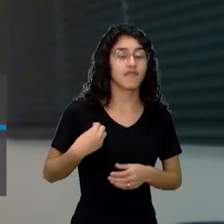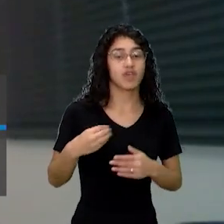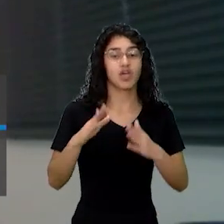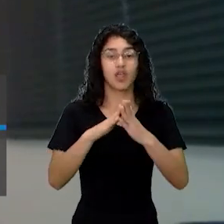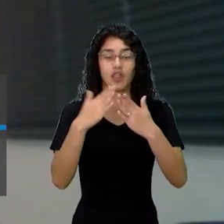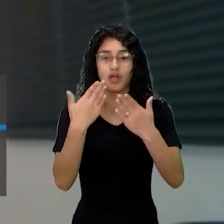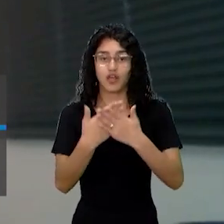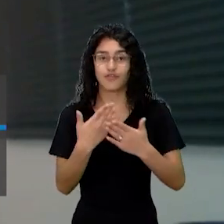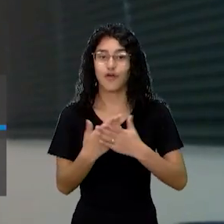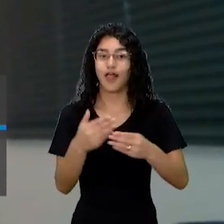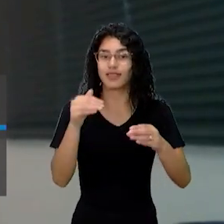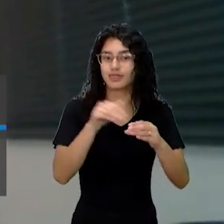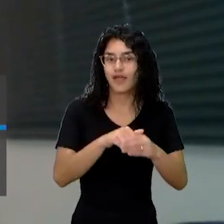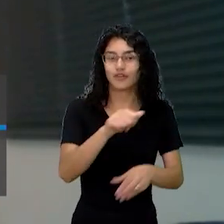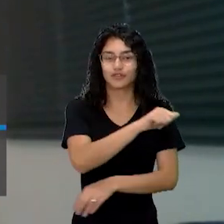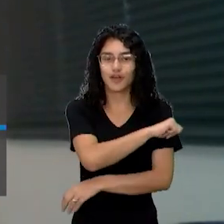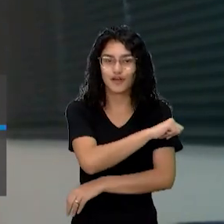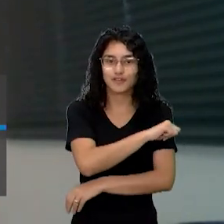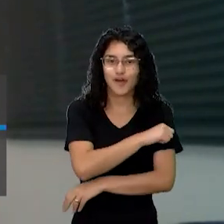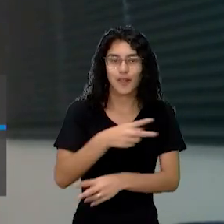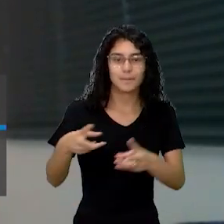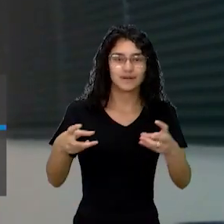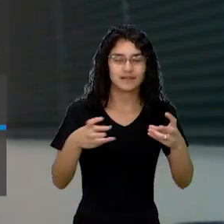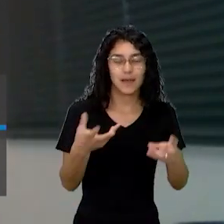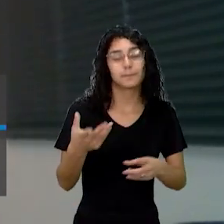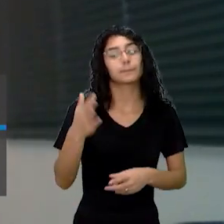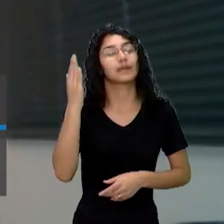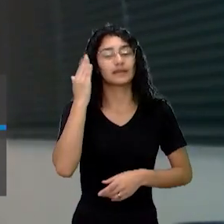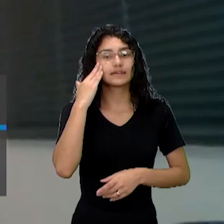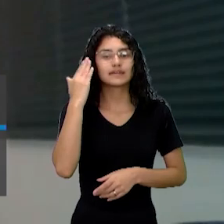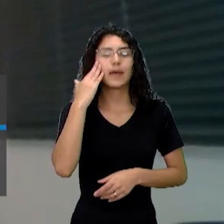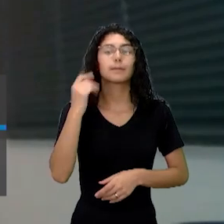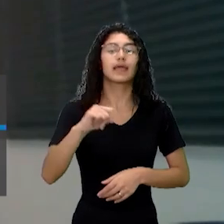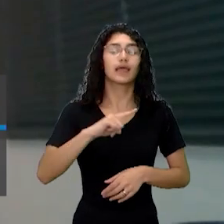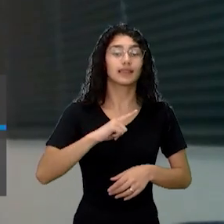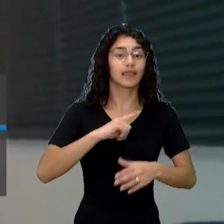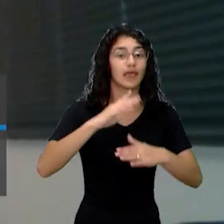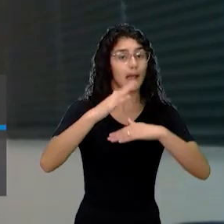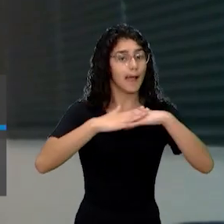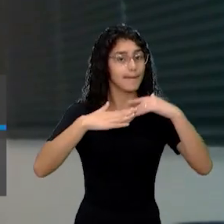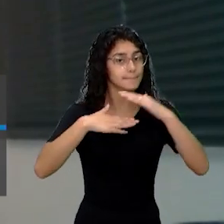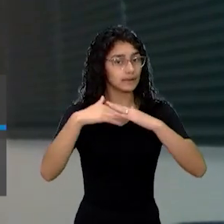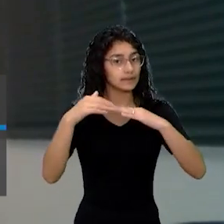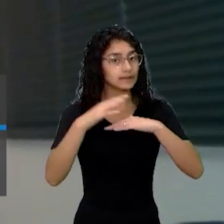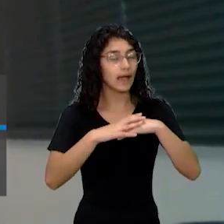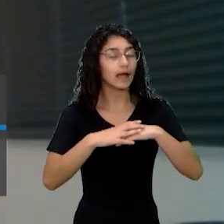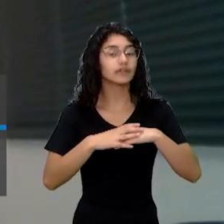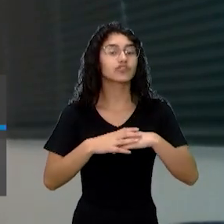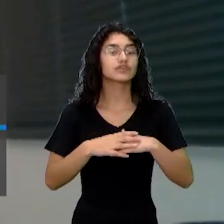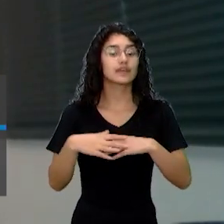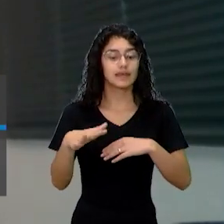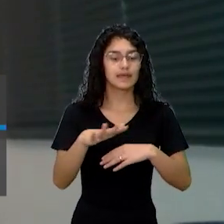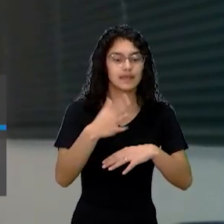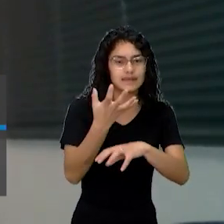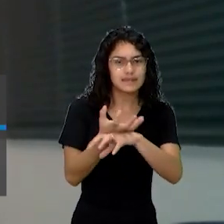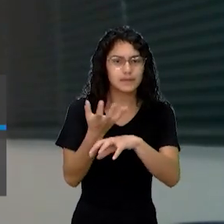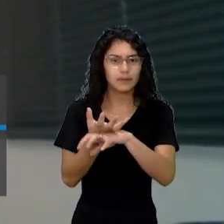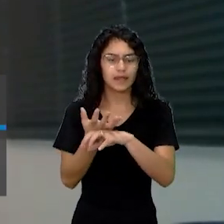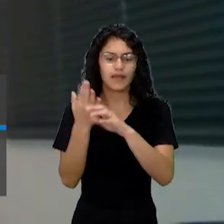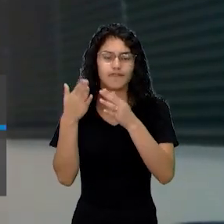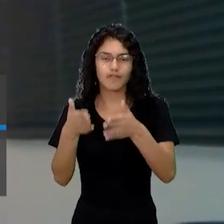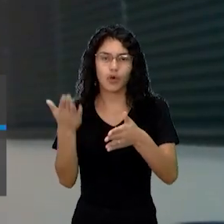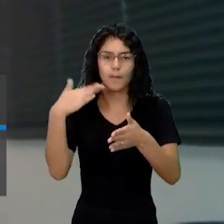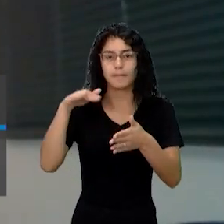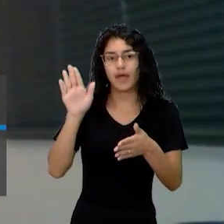estudante superdotado real, a gente sabe que ele tem habilidades em algumas áreas específicas. Então, eu posso ter,